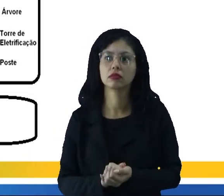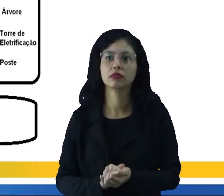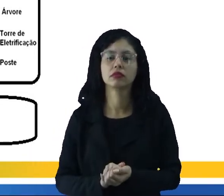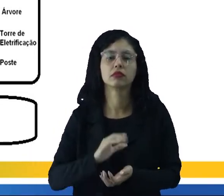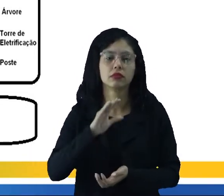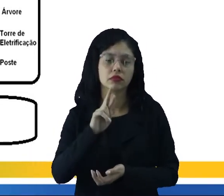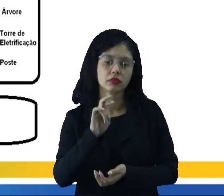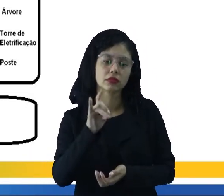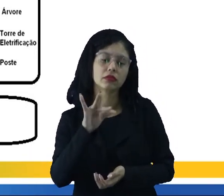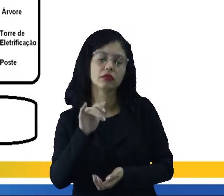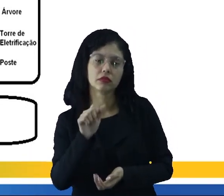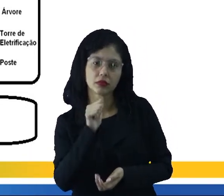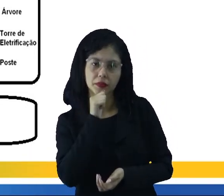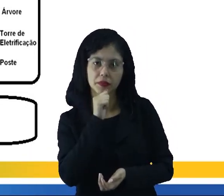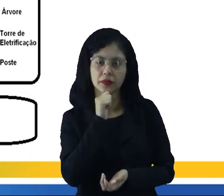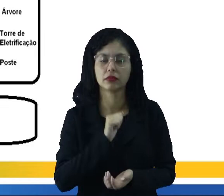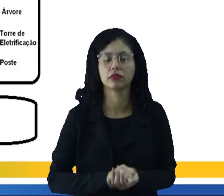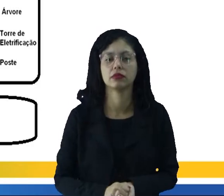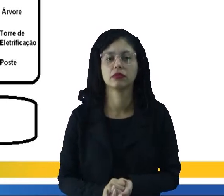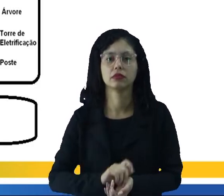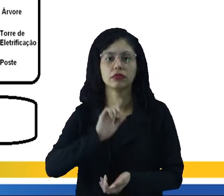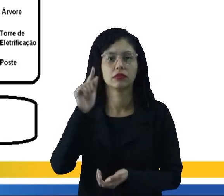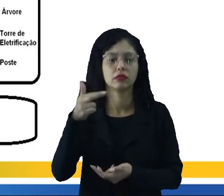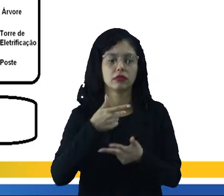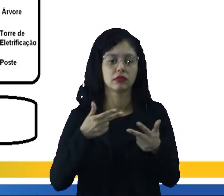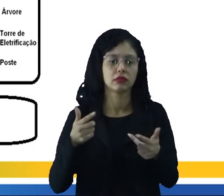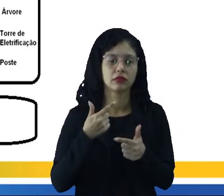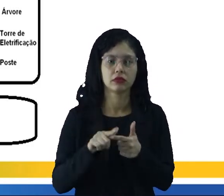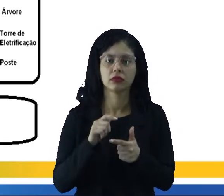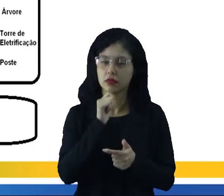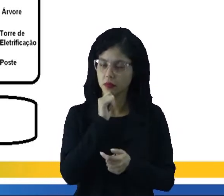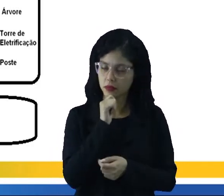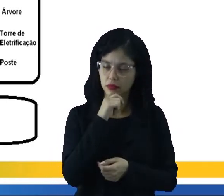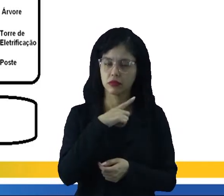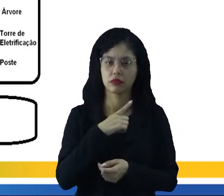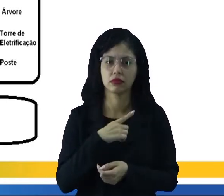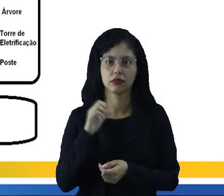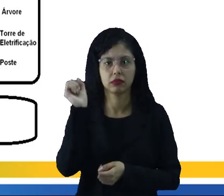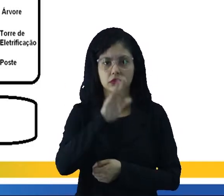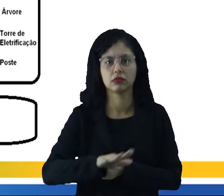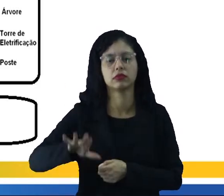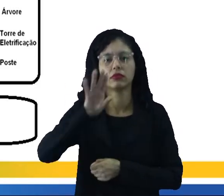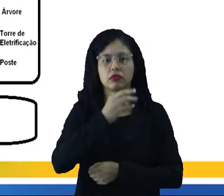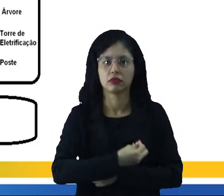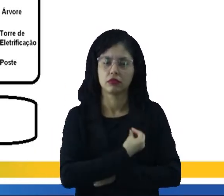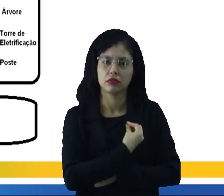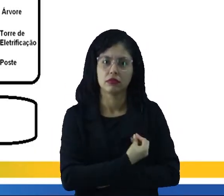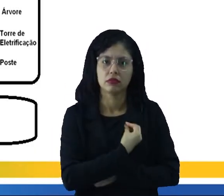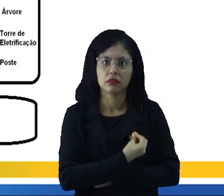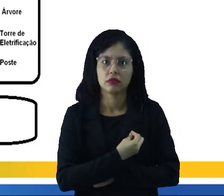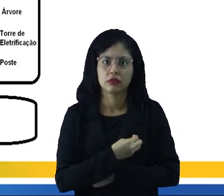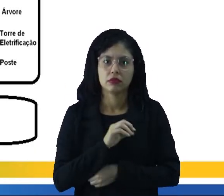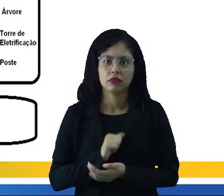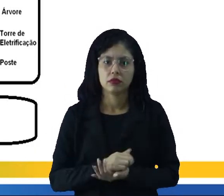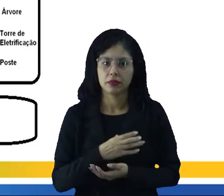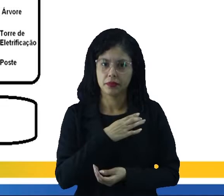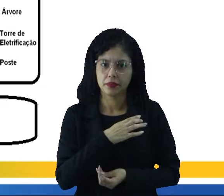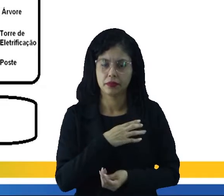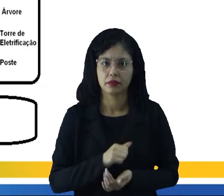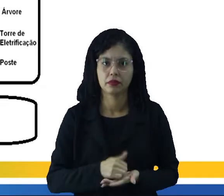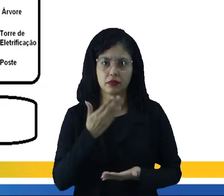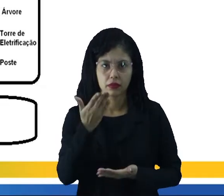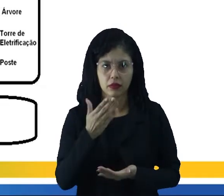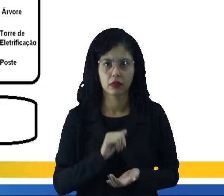de rodovia e muitas outras situações que geralmente estão presentes nas cidades